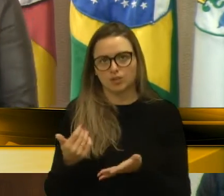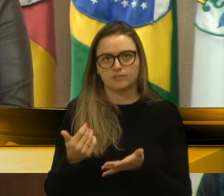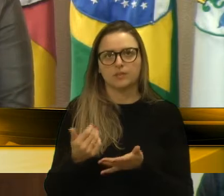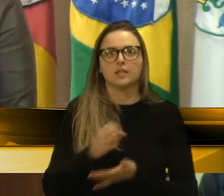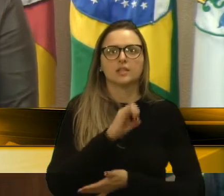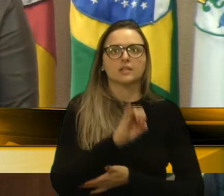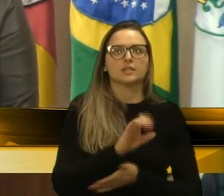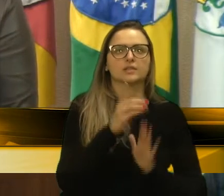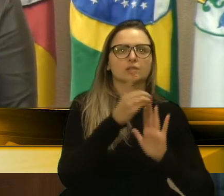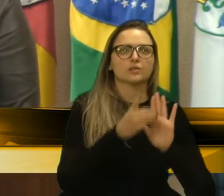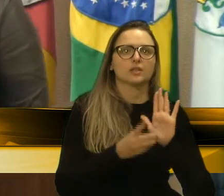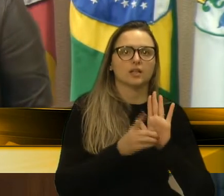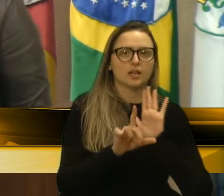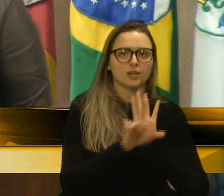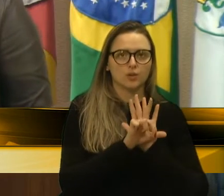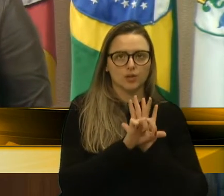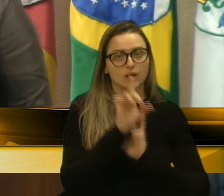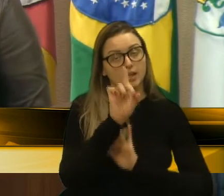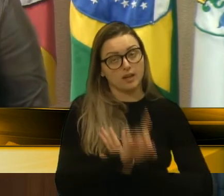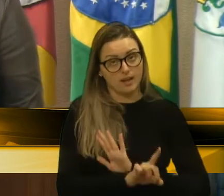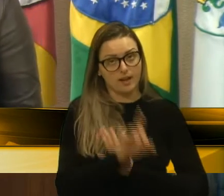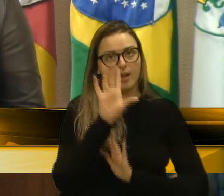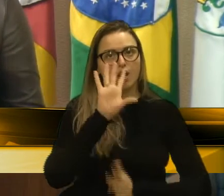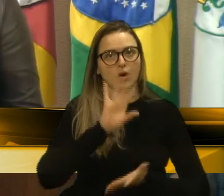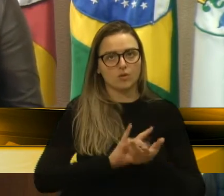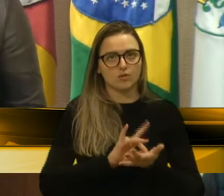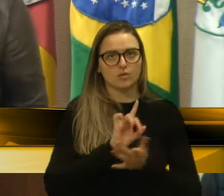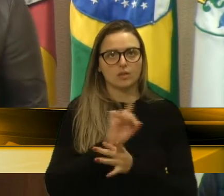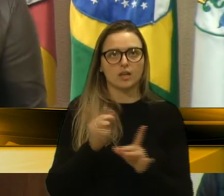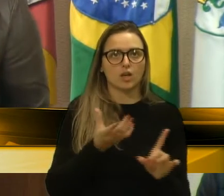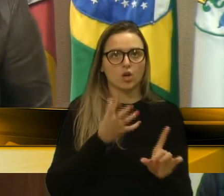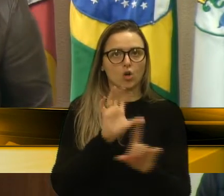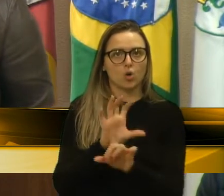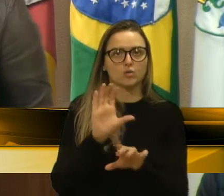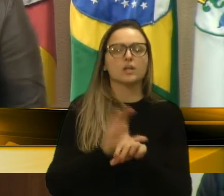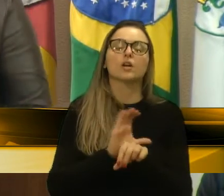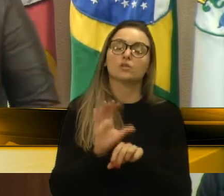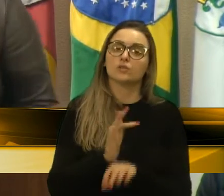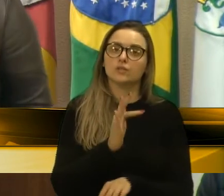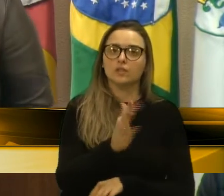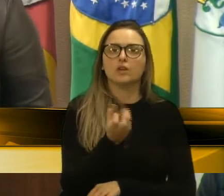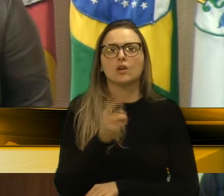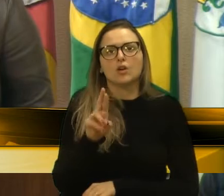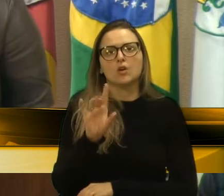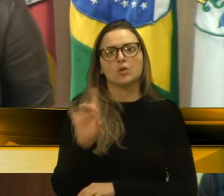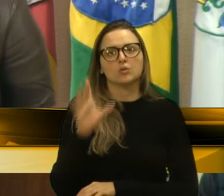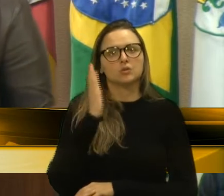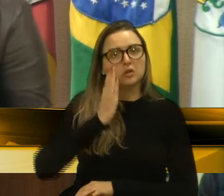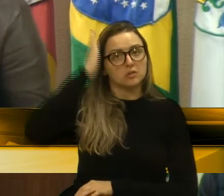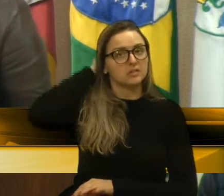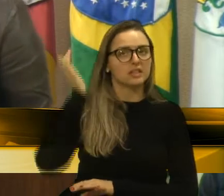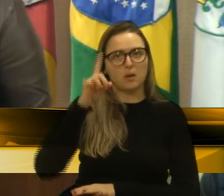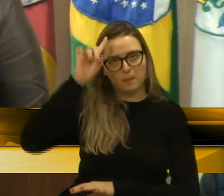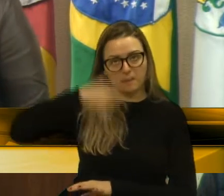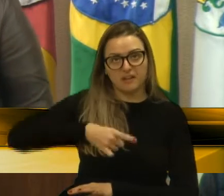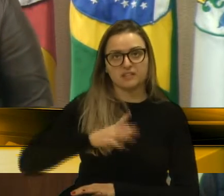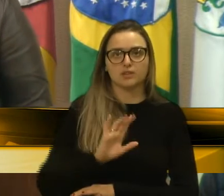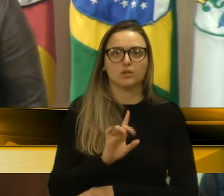esses pareceres jurídicos são realmente contrários à Constituição Federal, ou o prefeito deu um canetaço e